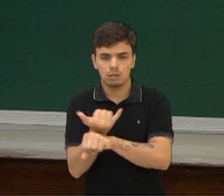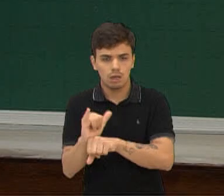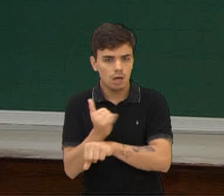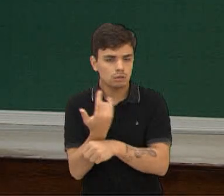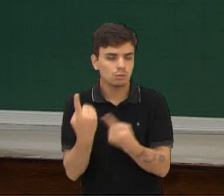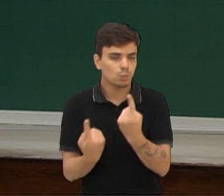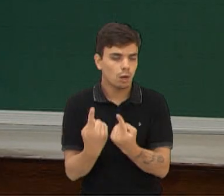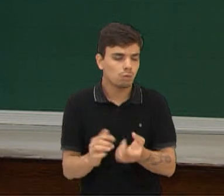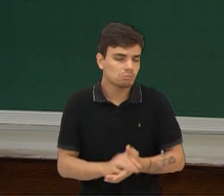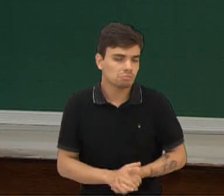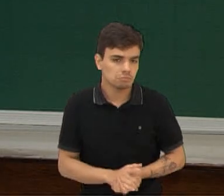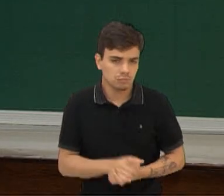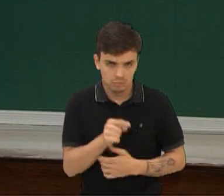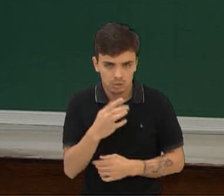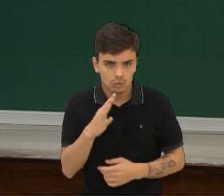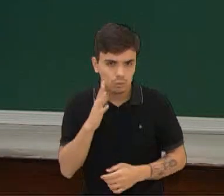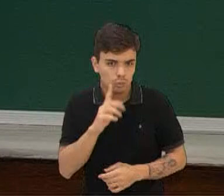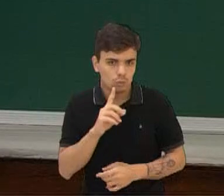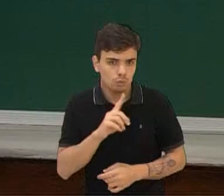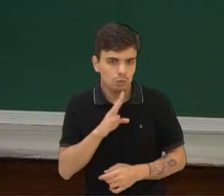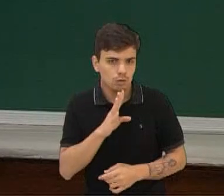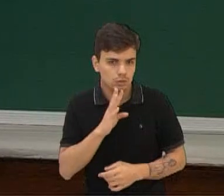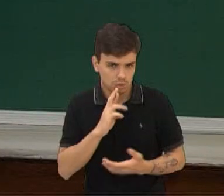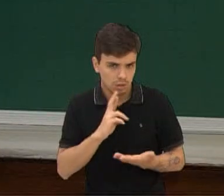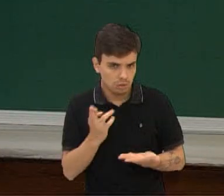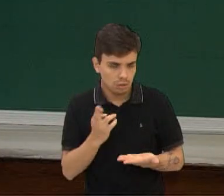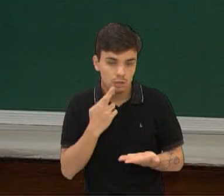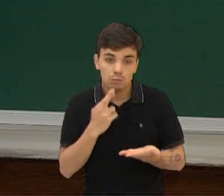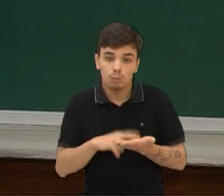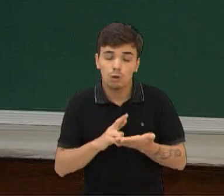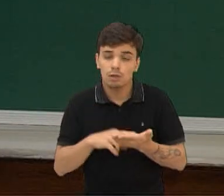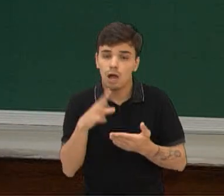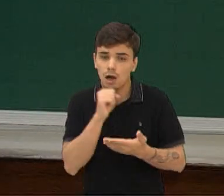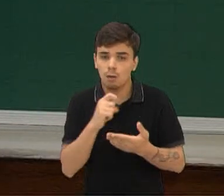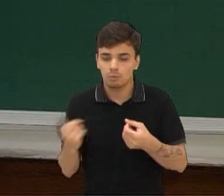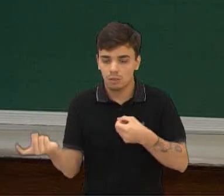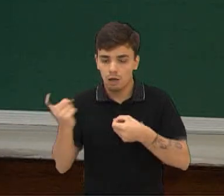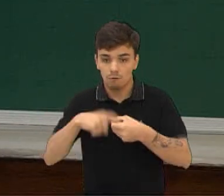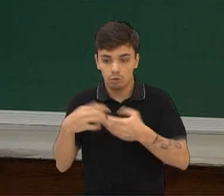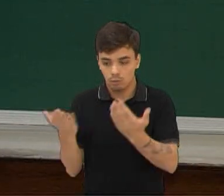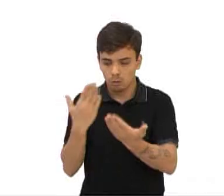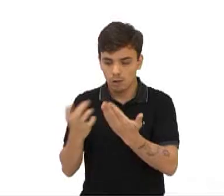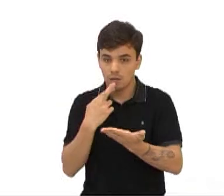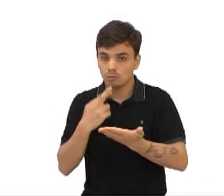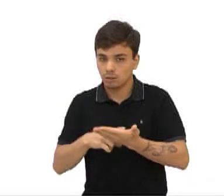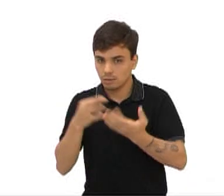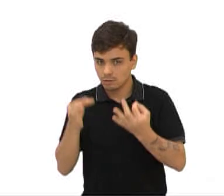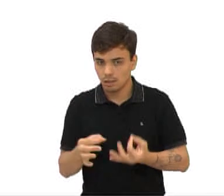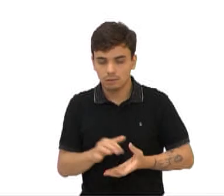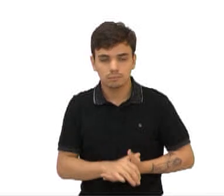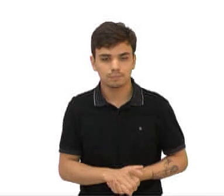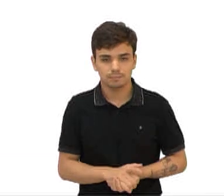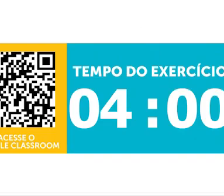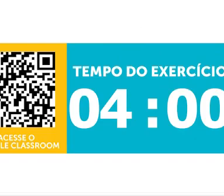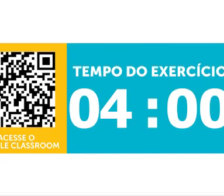ver para mim? Olha com bastante atenção, me responde e a gente já volta para comparar as nossas respostas.